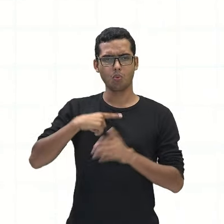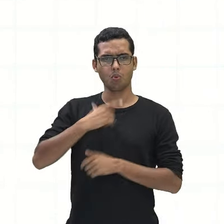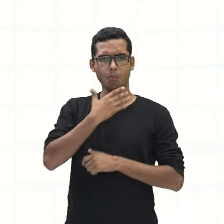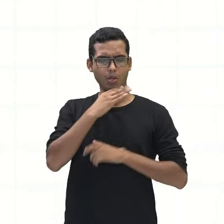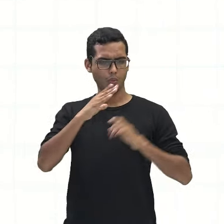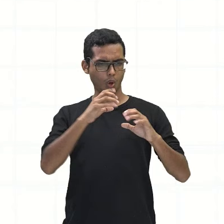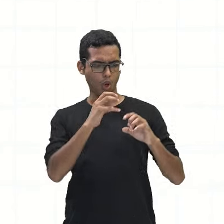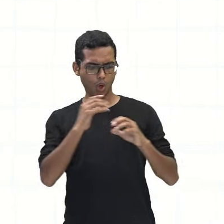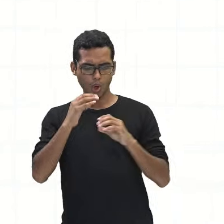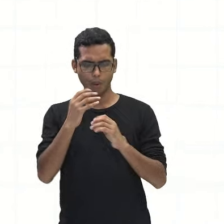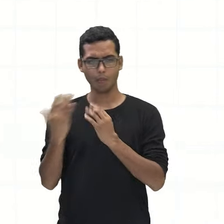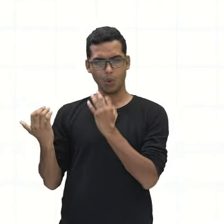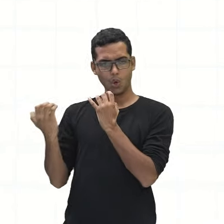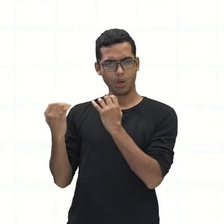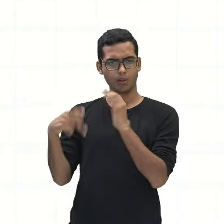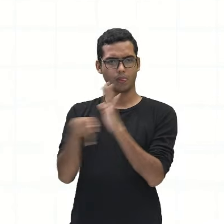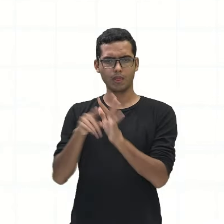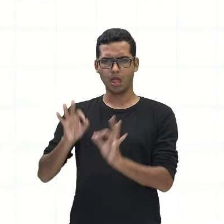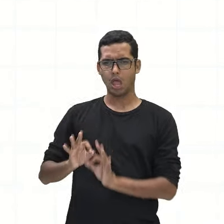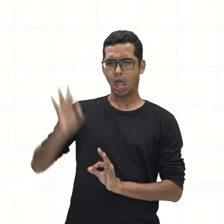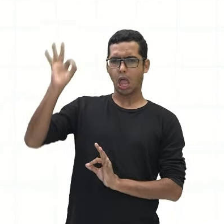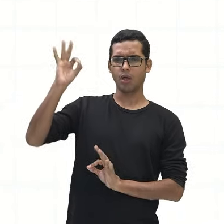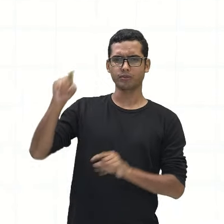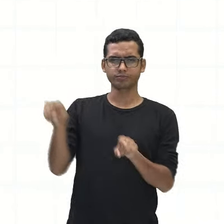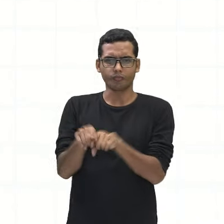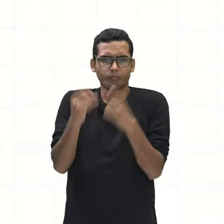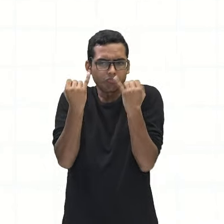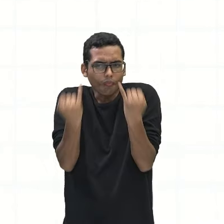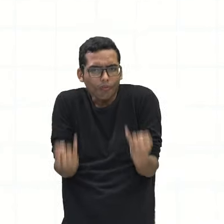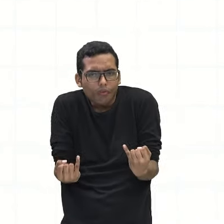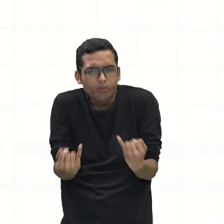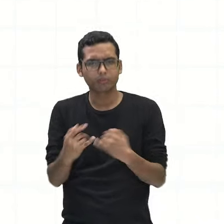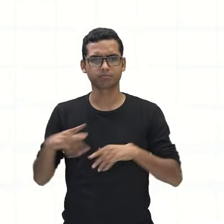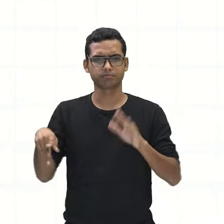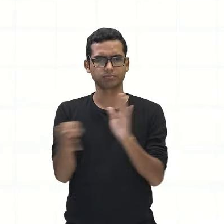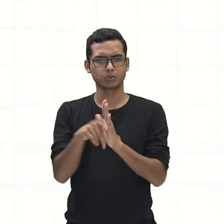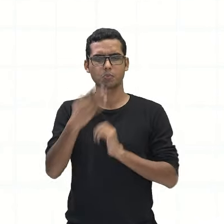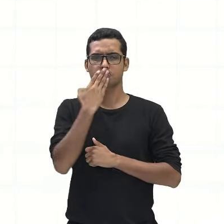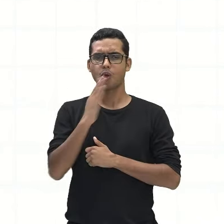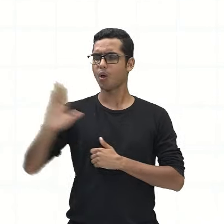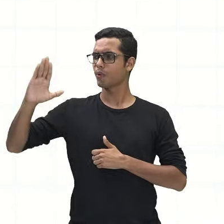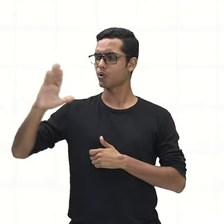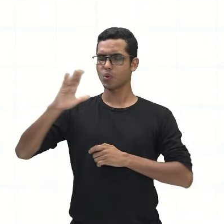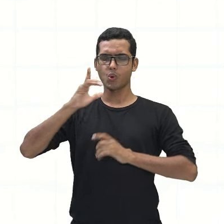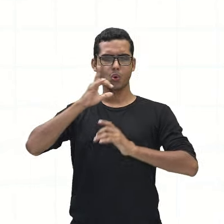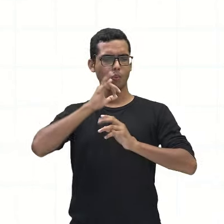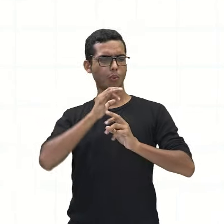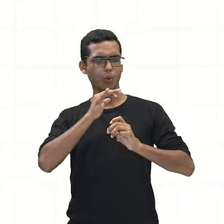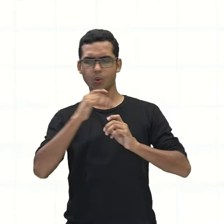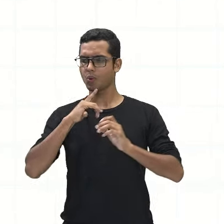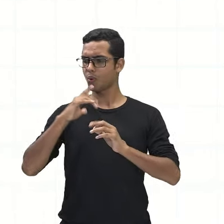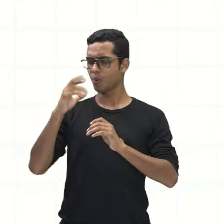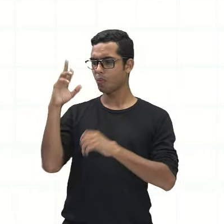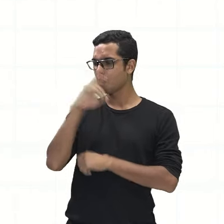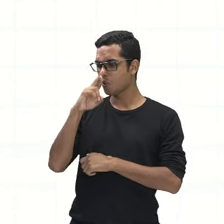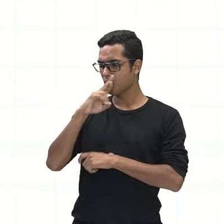apareceu, prometendo livrar a cidade dos ratos. Com sua flauta, ele atraiu